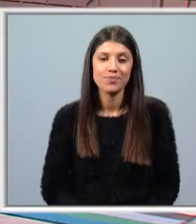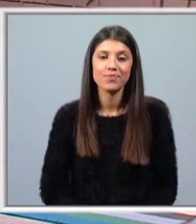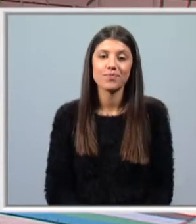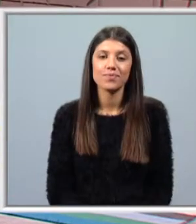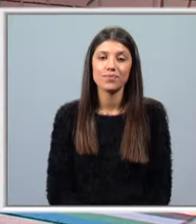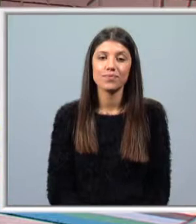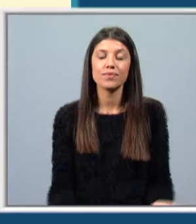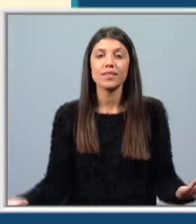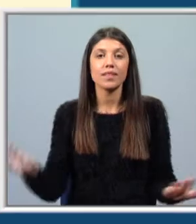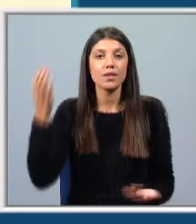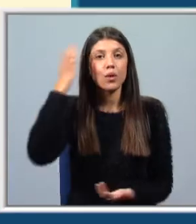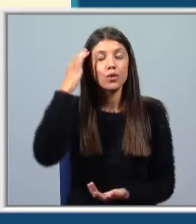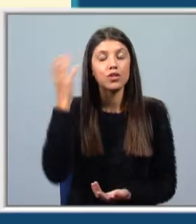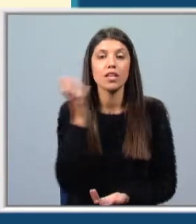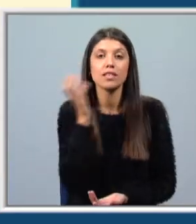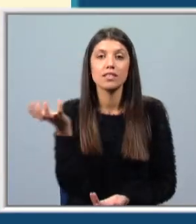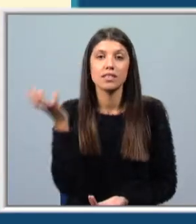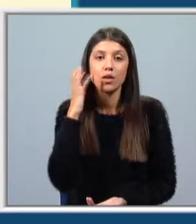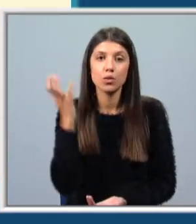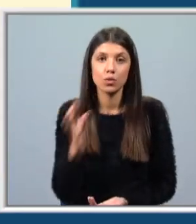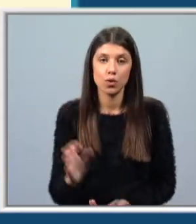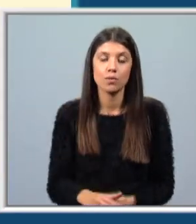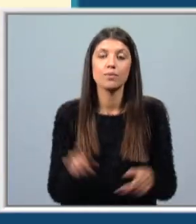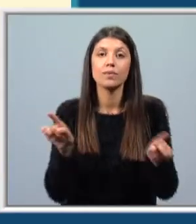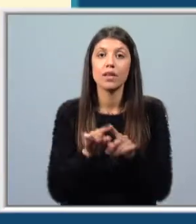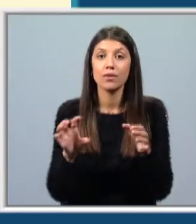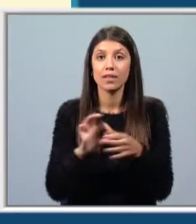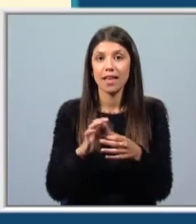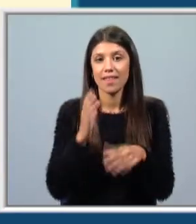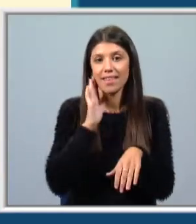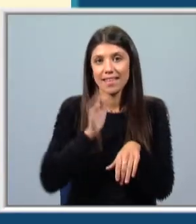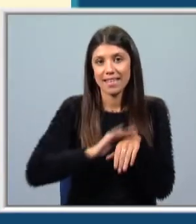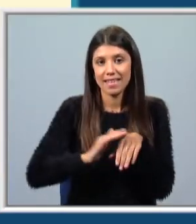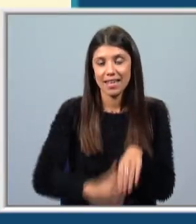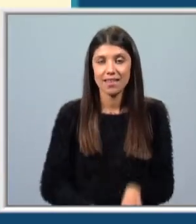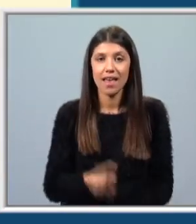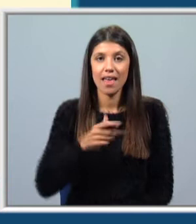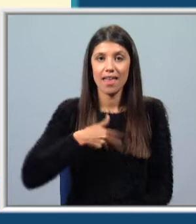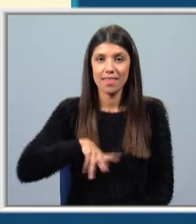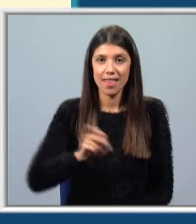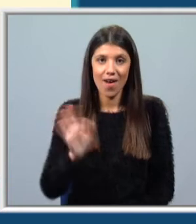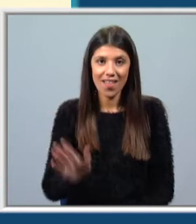a consciência fonológica com a nossa querida Edna. Olá, Edna!